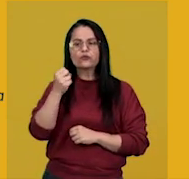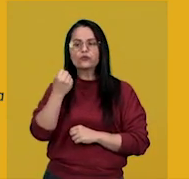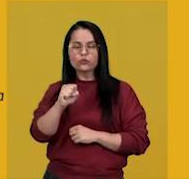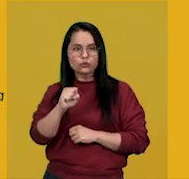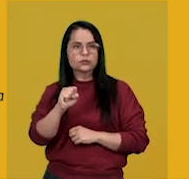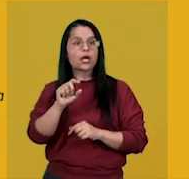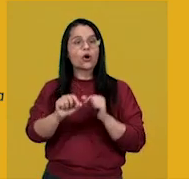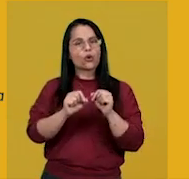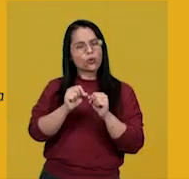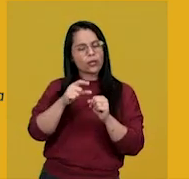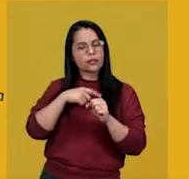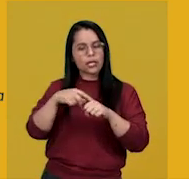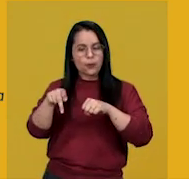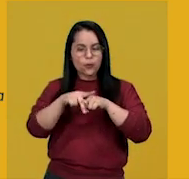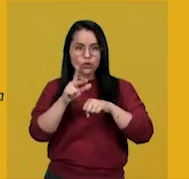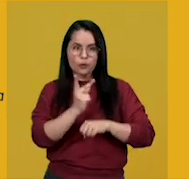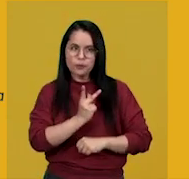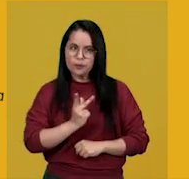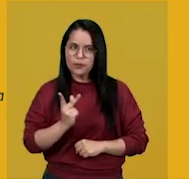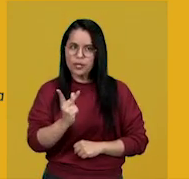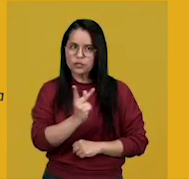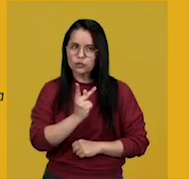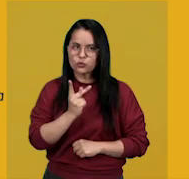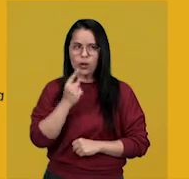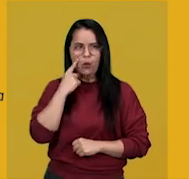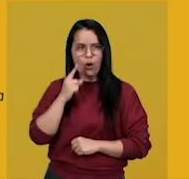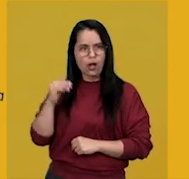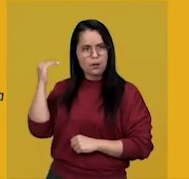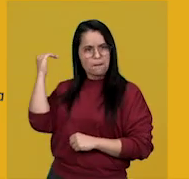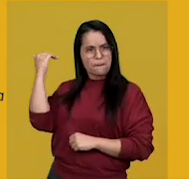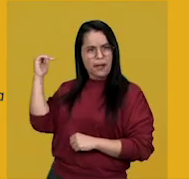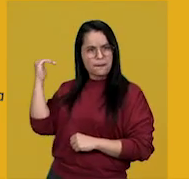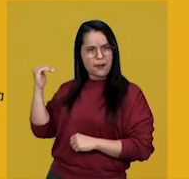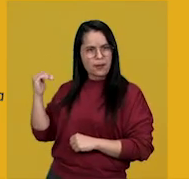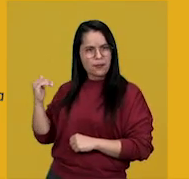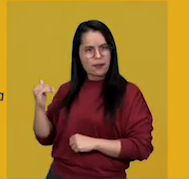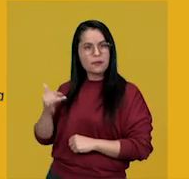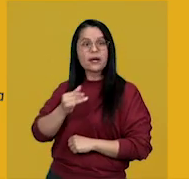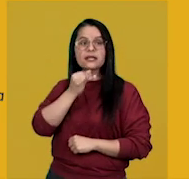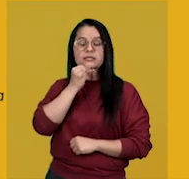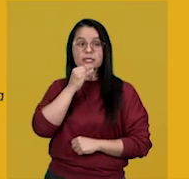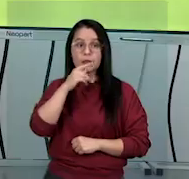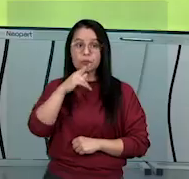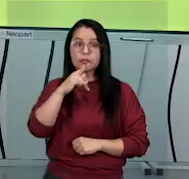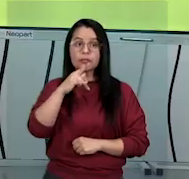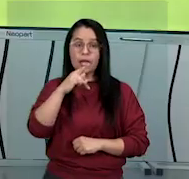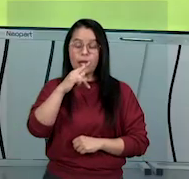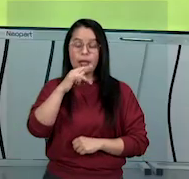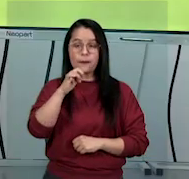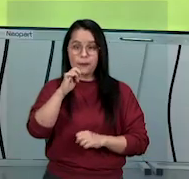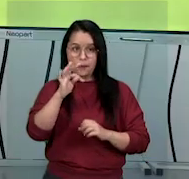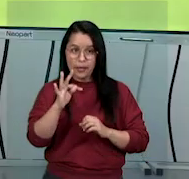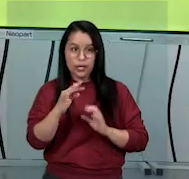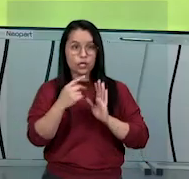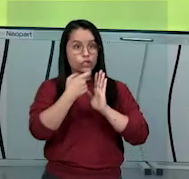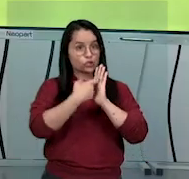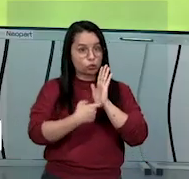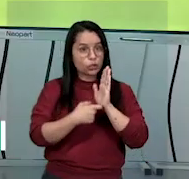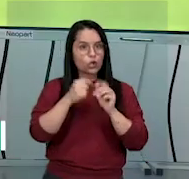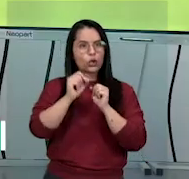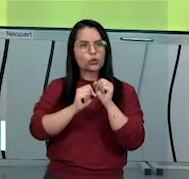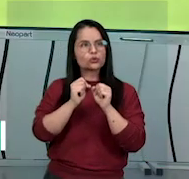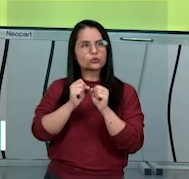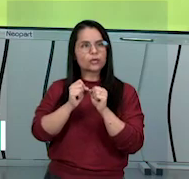que remetem aos pronomes pessoais. Então aqui você vê o exemplo que está lá no seu texto do PET, que é sobre